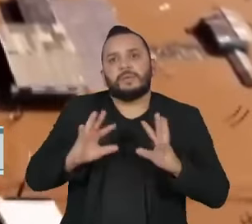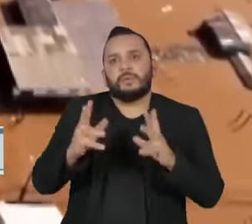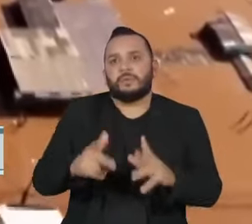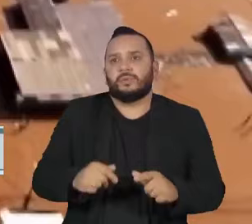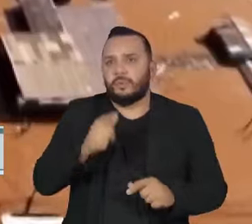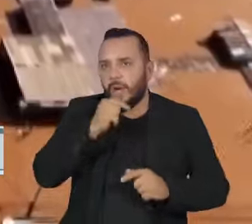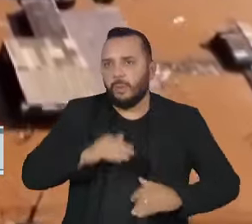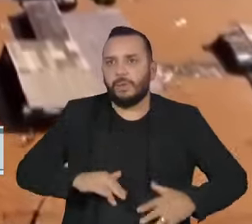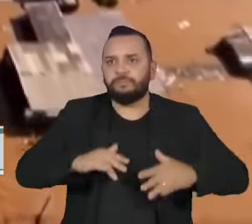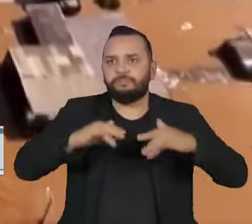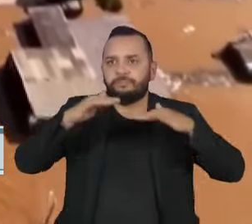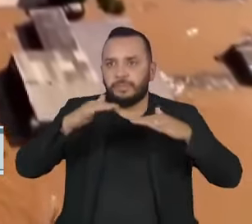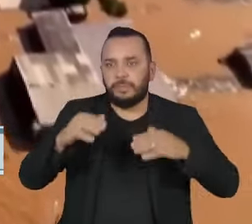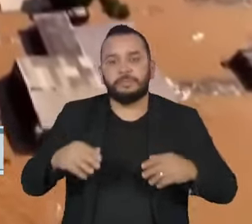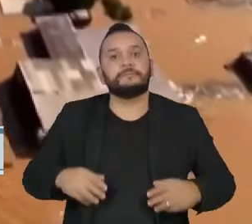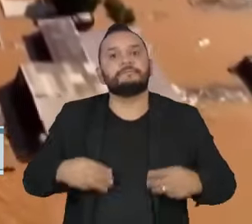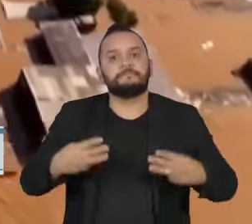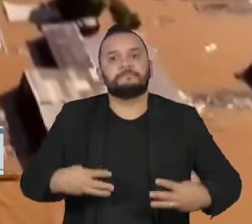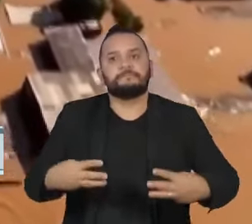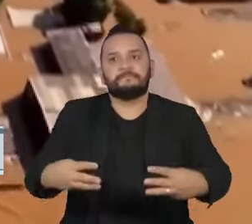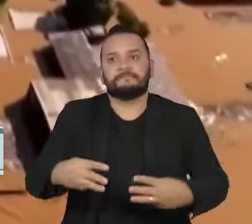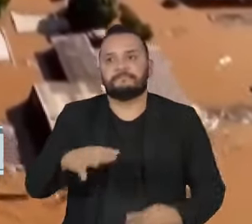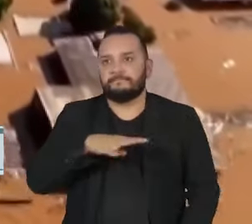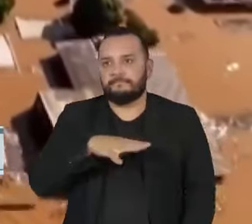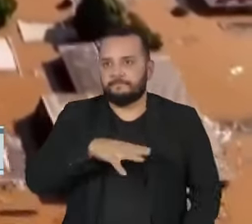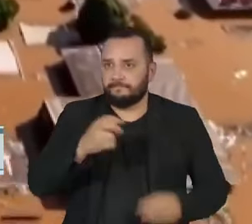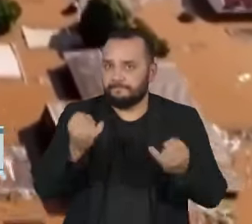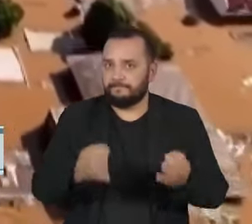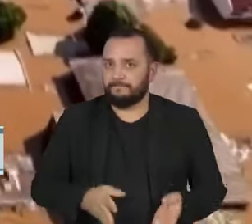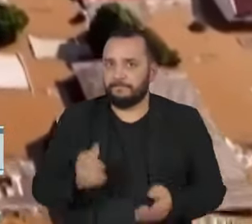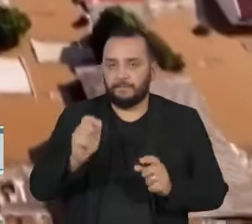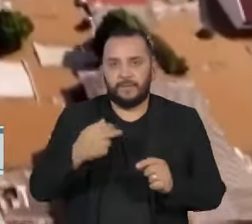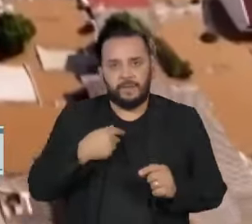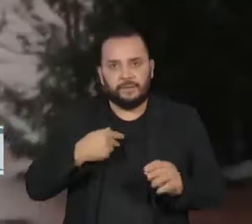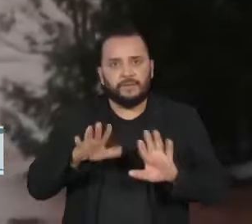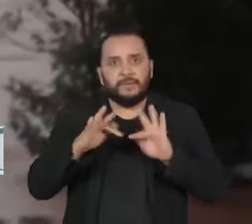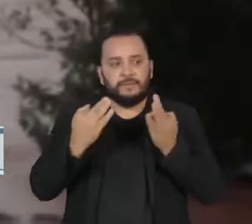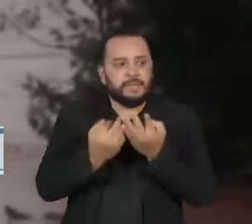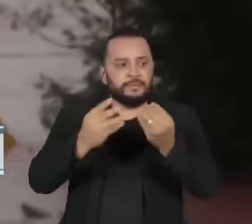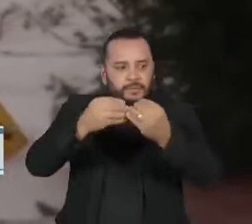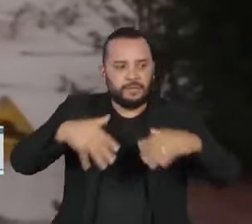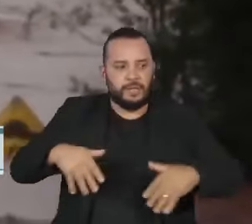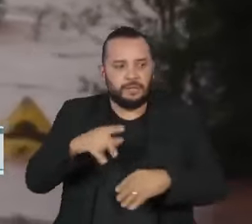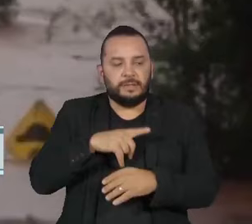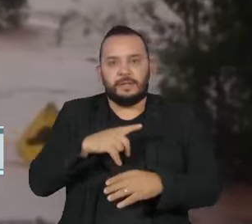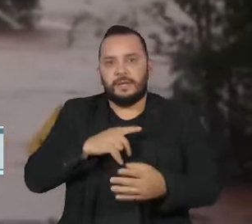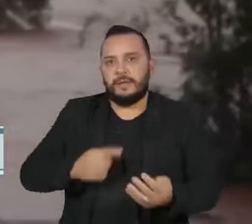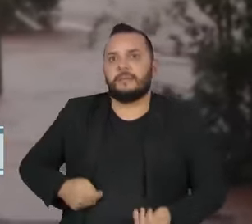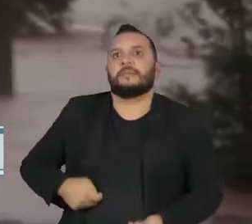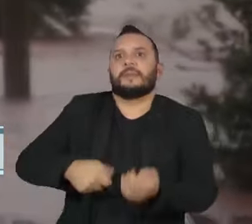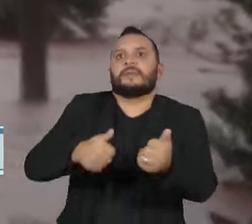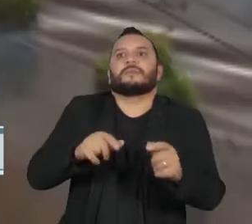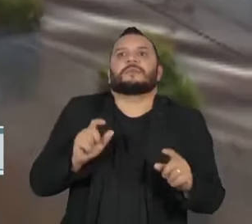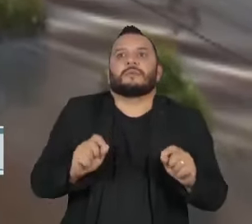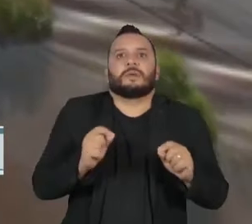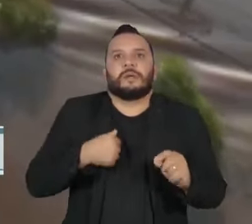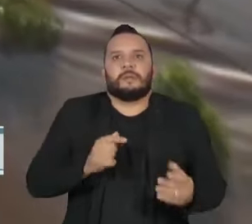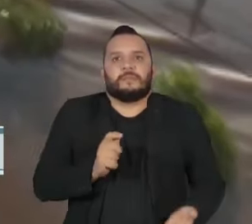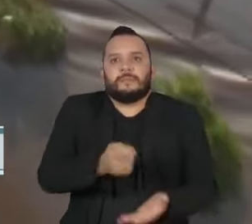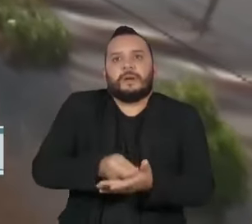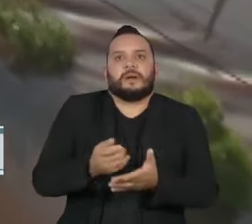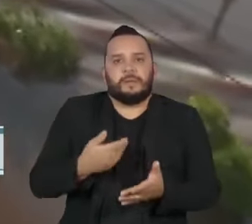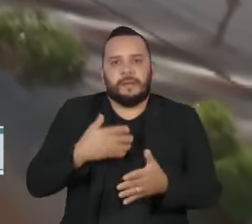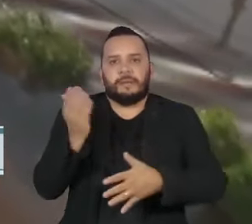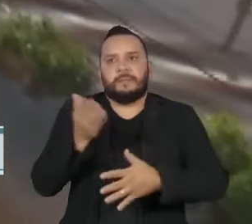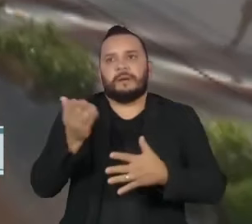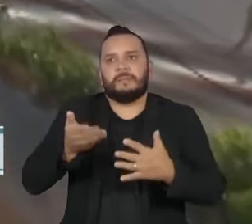ministério da cidade se adiantou e disse que as famílias atingidas pela cheia vão ser beneficiadas com a suspensão do pagamento